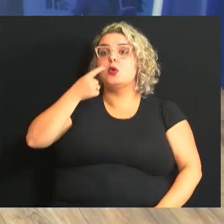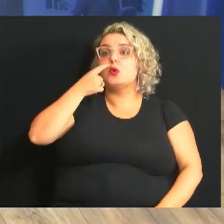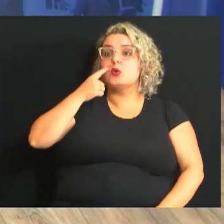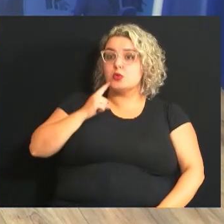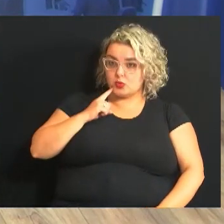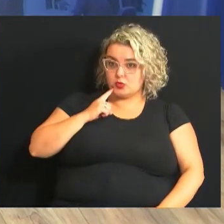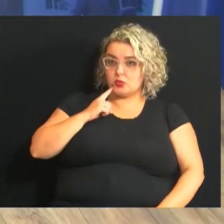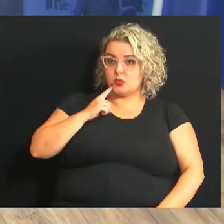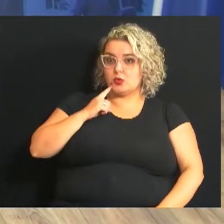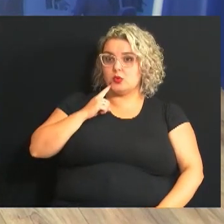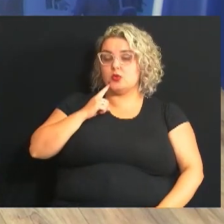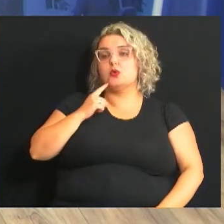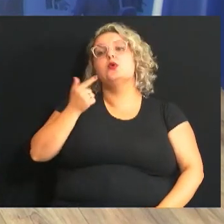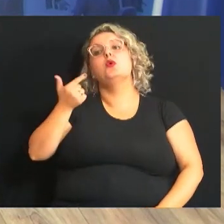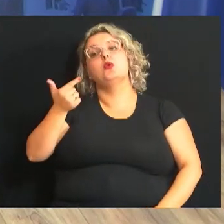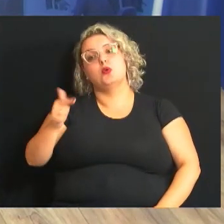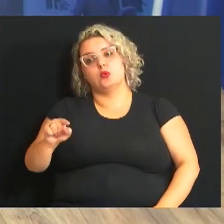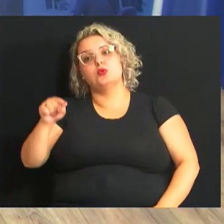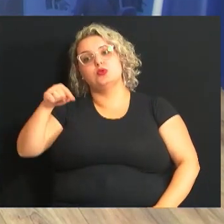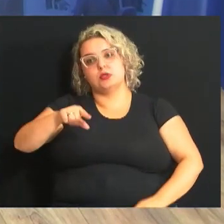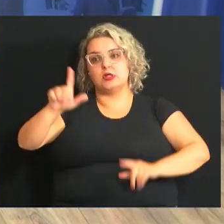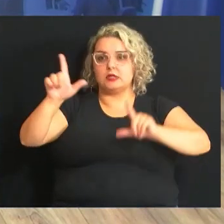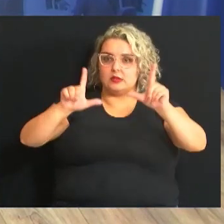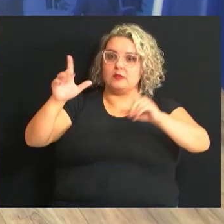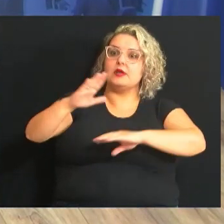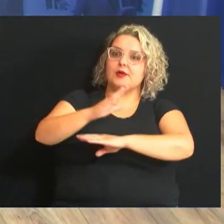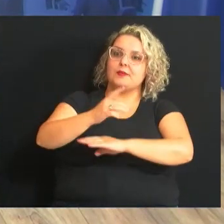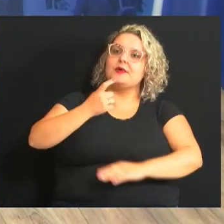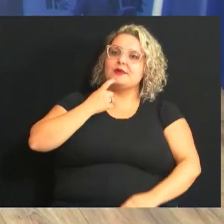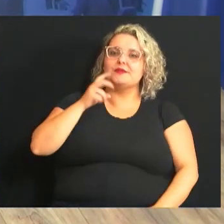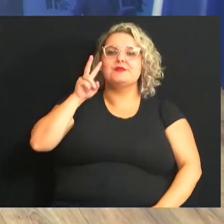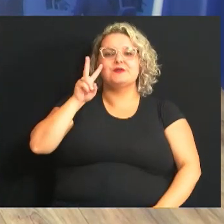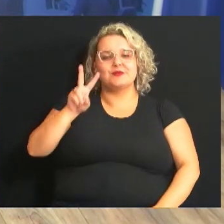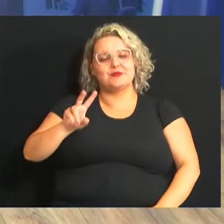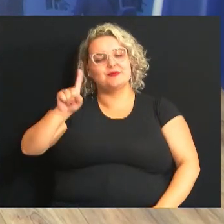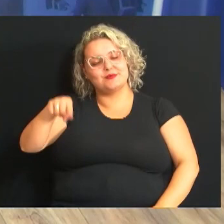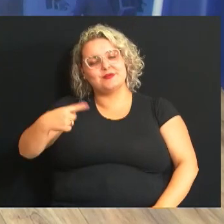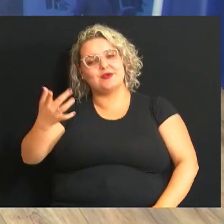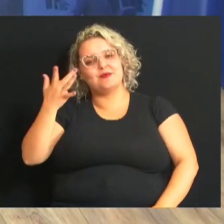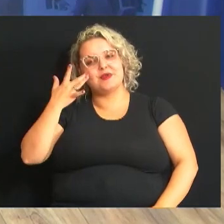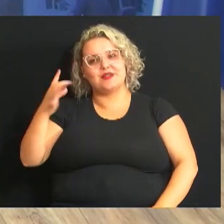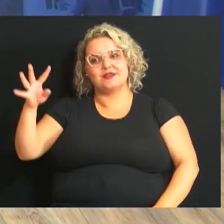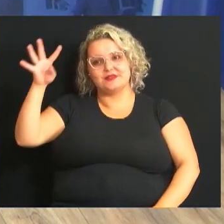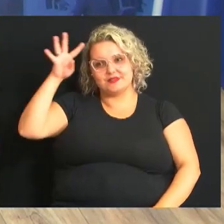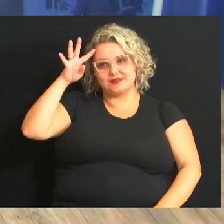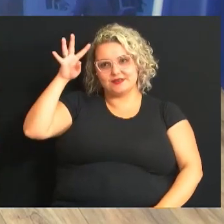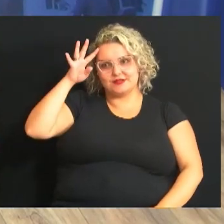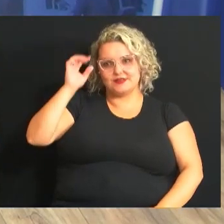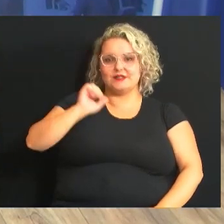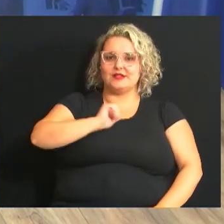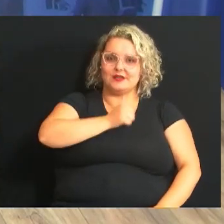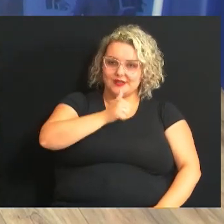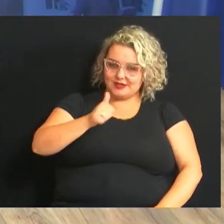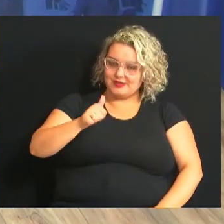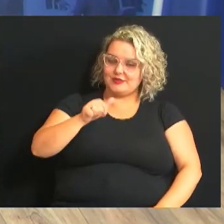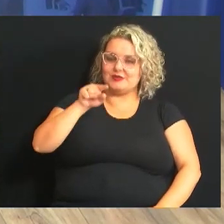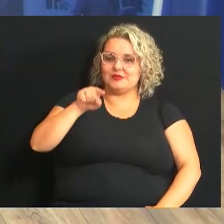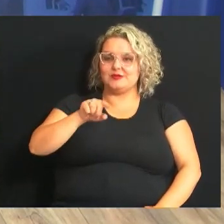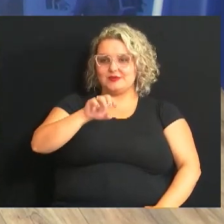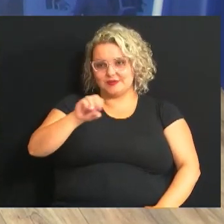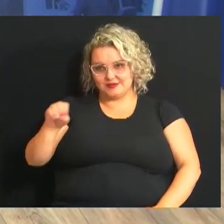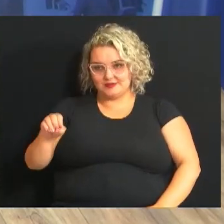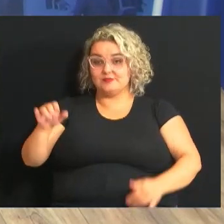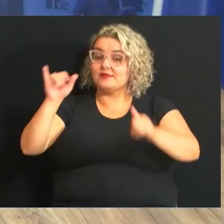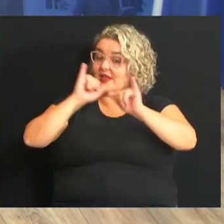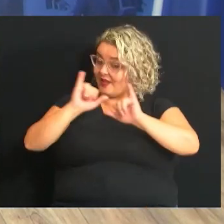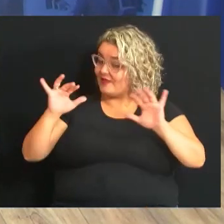Então, continue aqui na TV Câmara Campinas e nos vemos amanhã na quarta-feira, às 11 horas da manhã. Avisa todo mundo